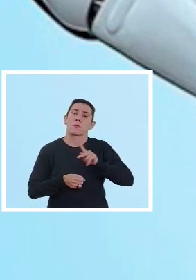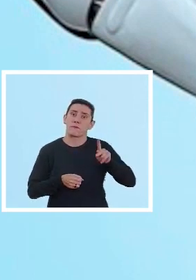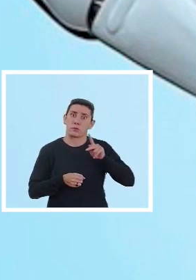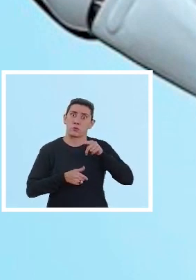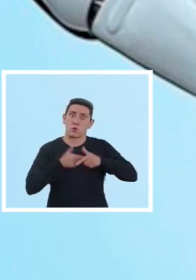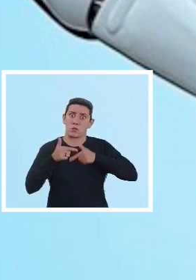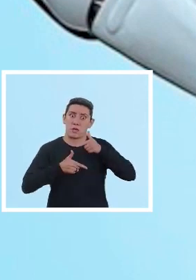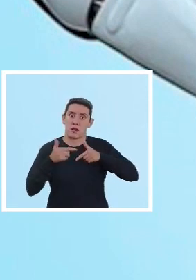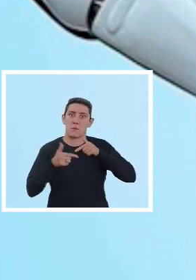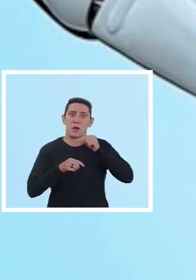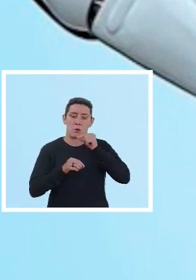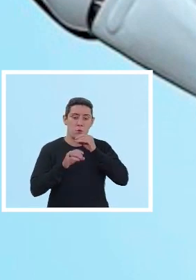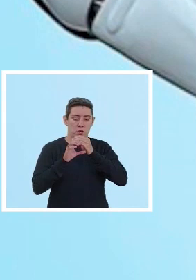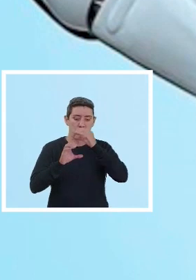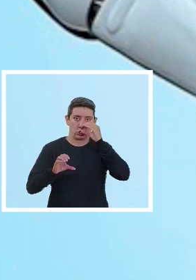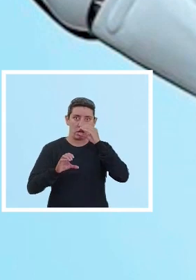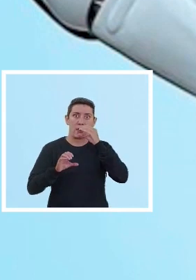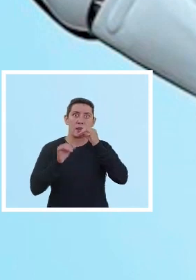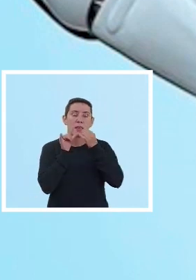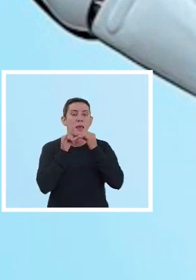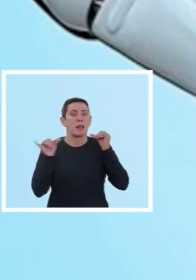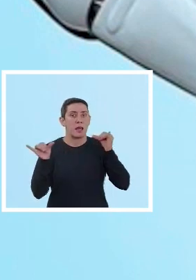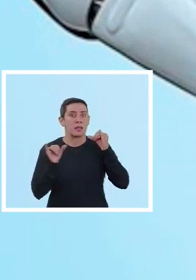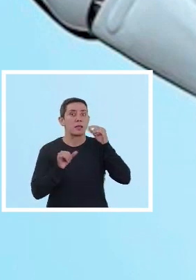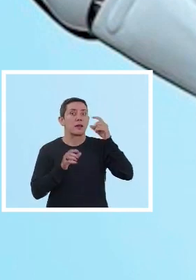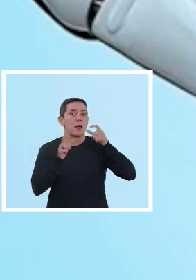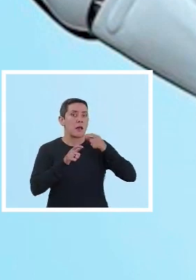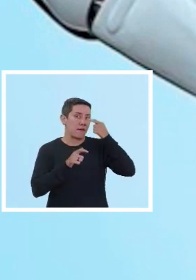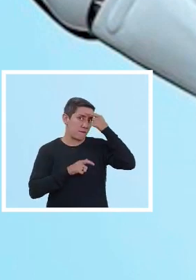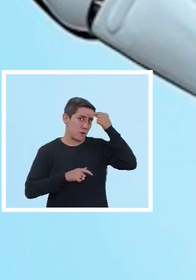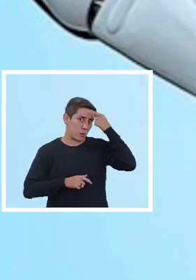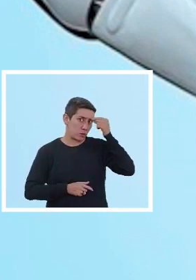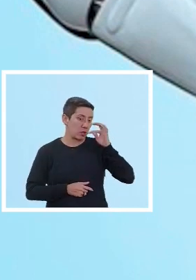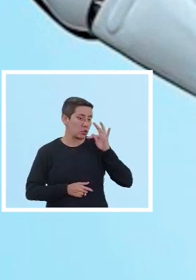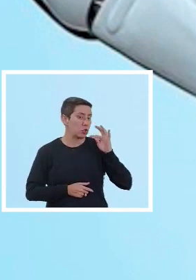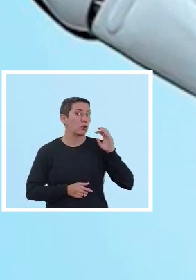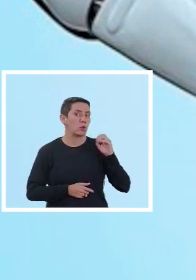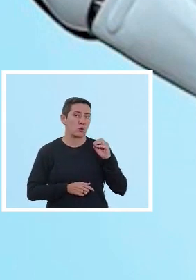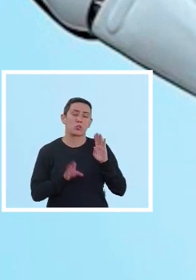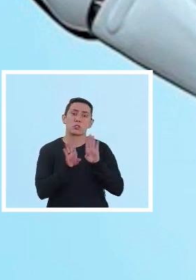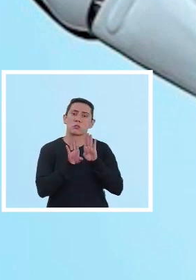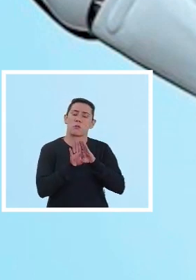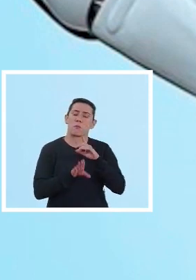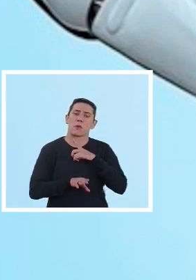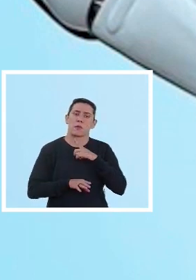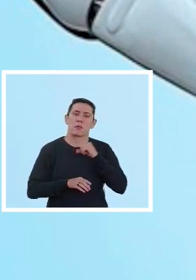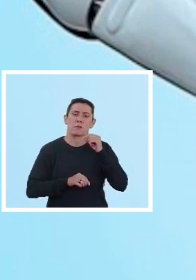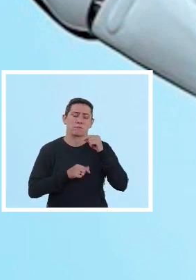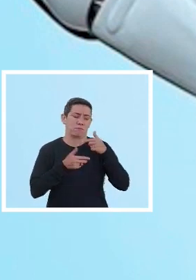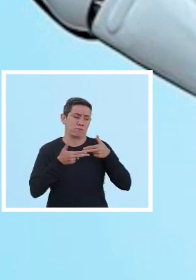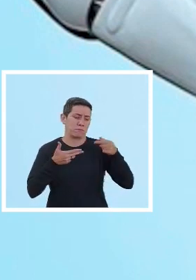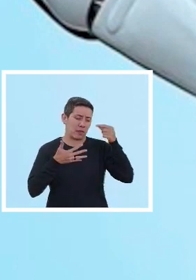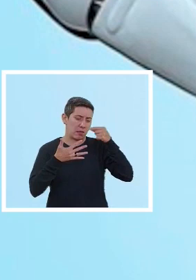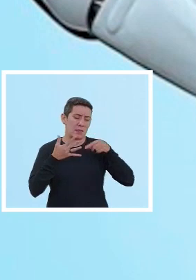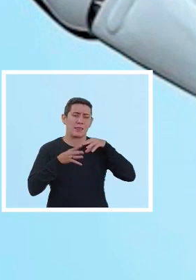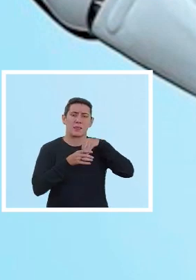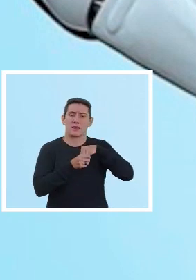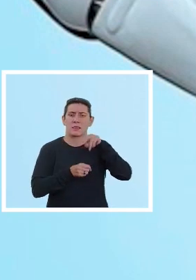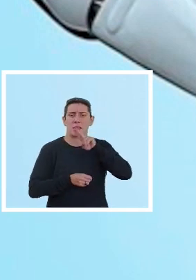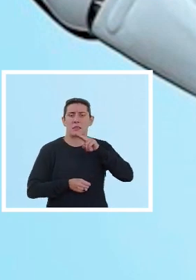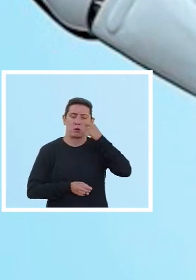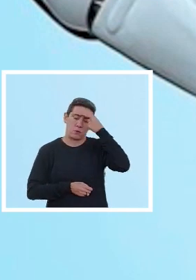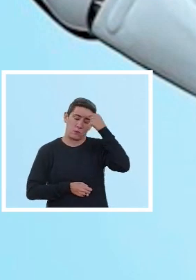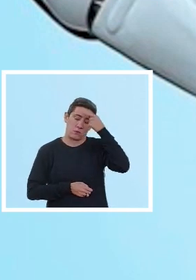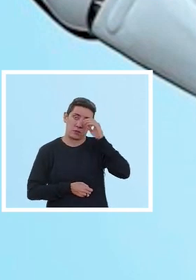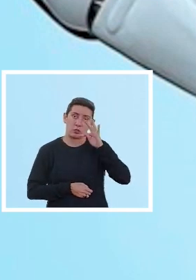engenharia elétrica e atua no programa de pós-graduação em modelagem computacional de sistemas da mesma instituição também